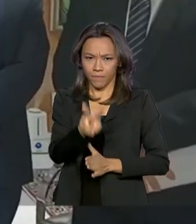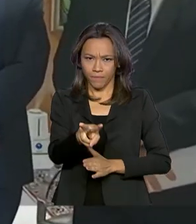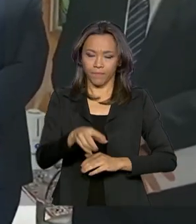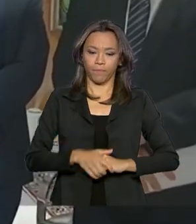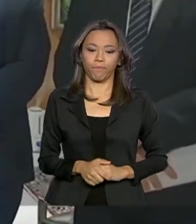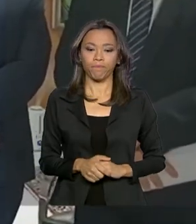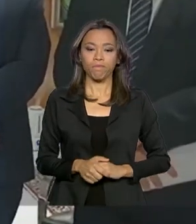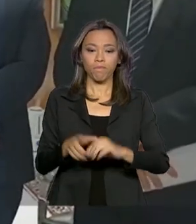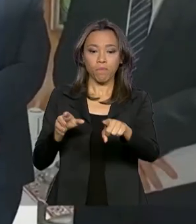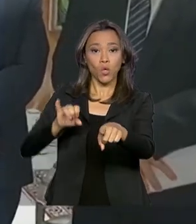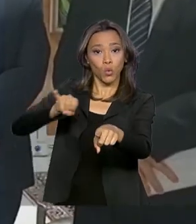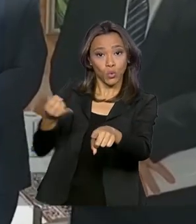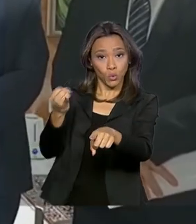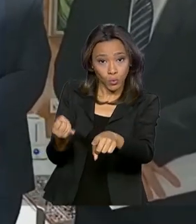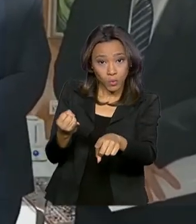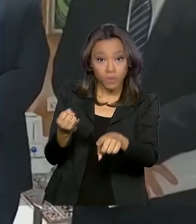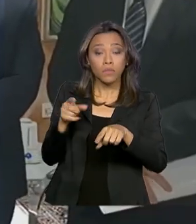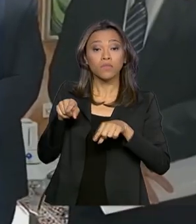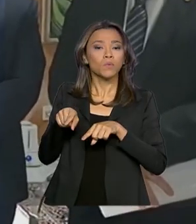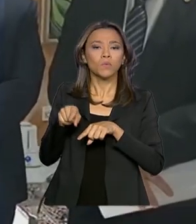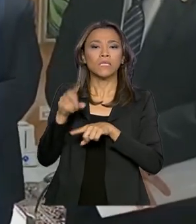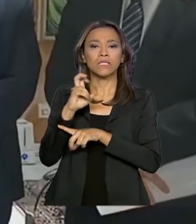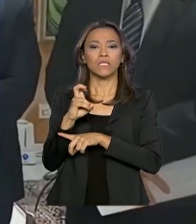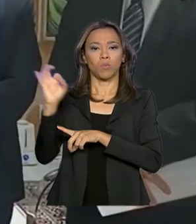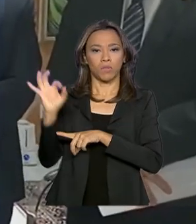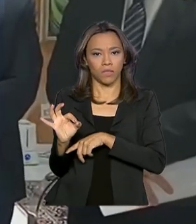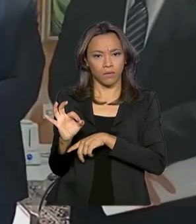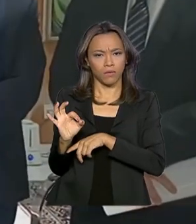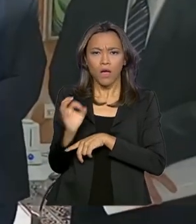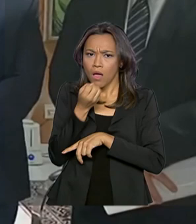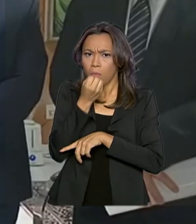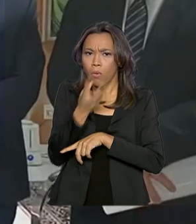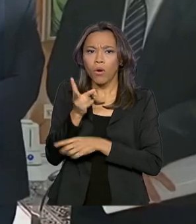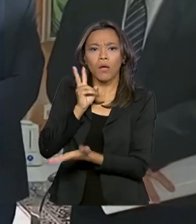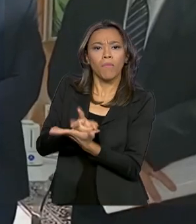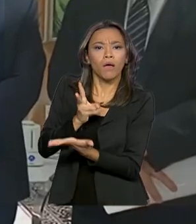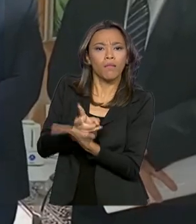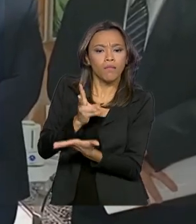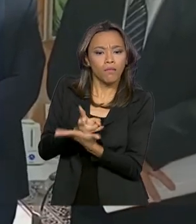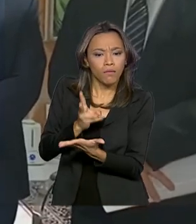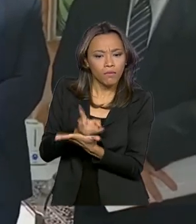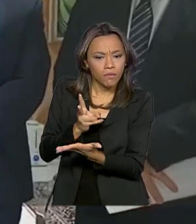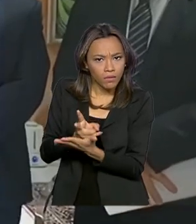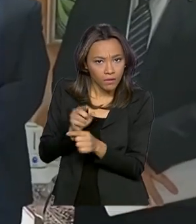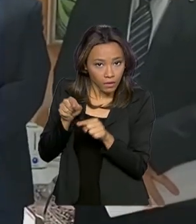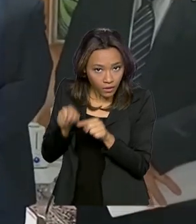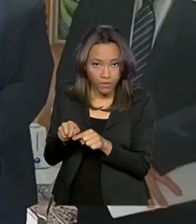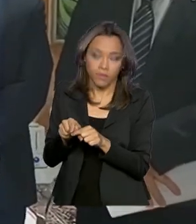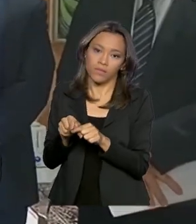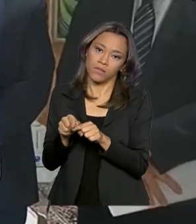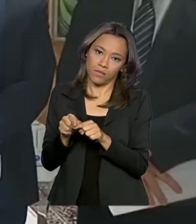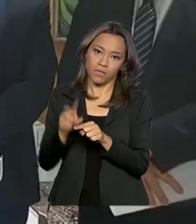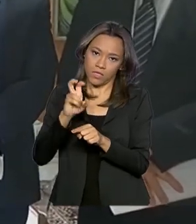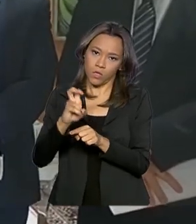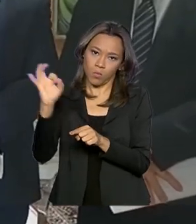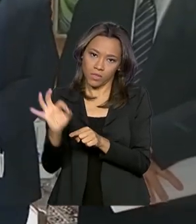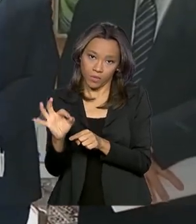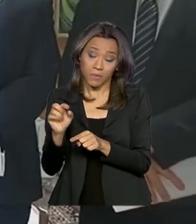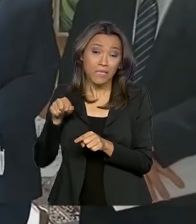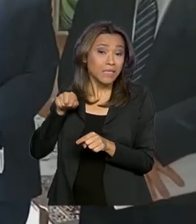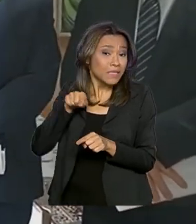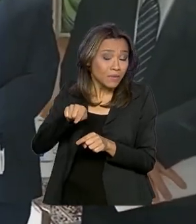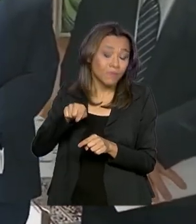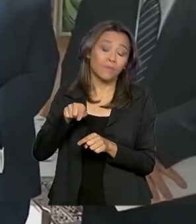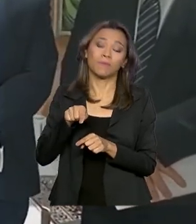Os juros estão a 5%. Vamos supor que seja mantido na semana que vem a taxa Selic 5%. Isso aí